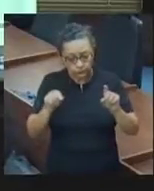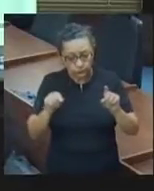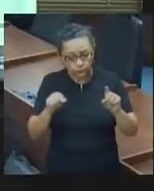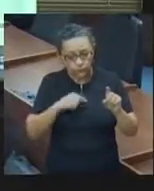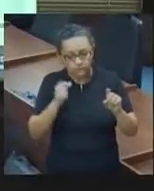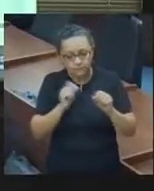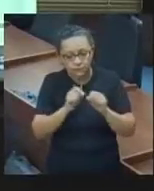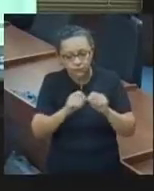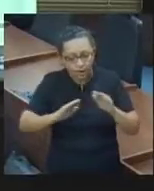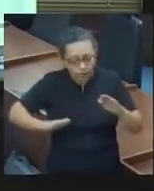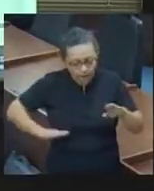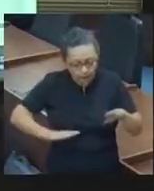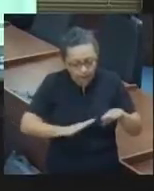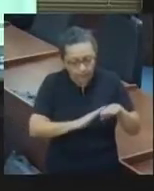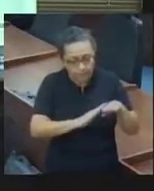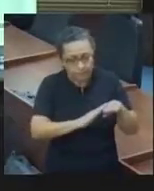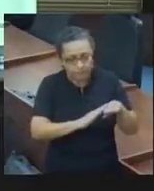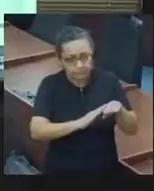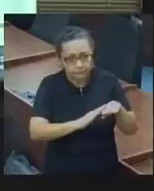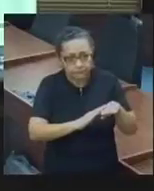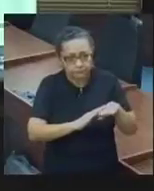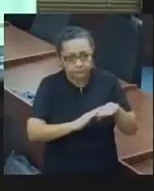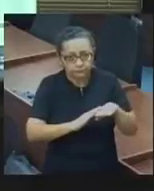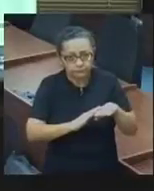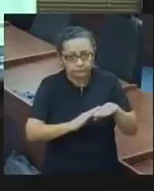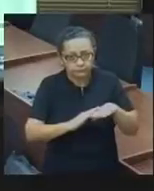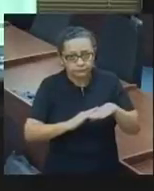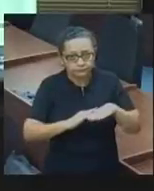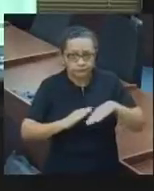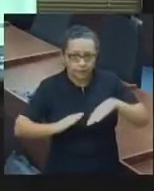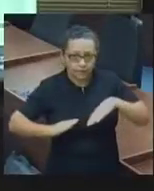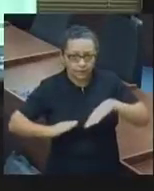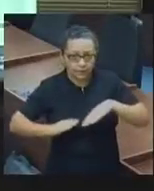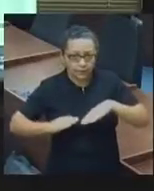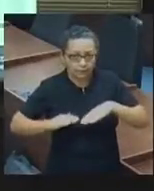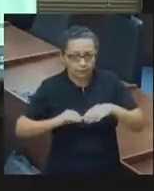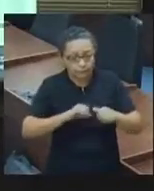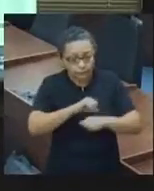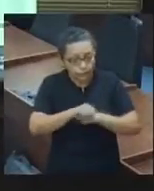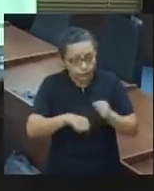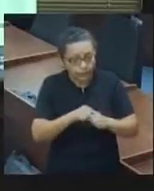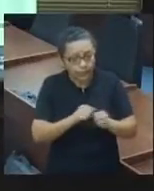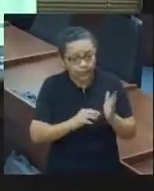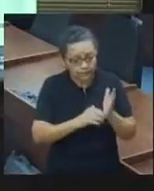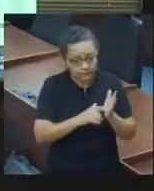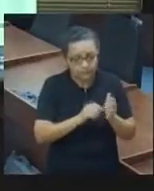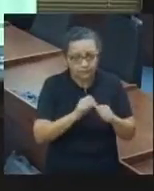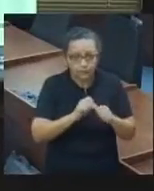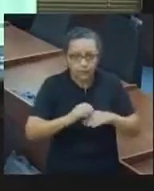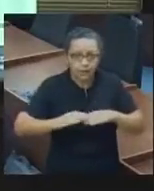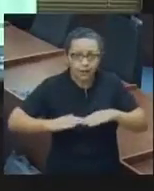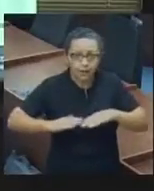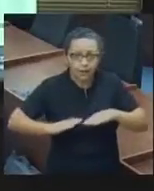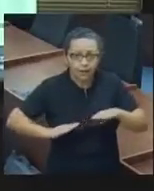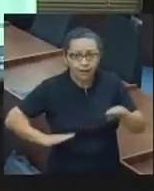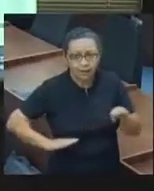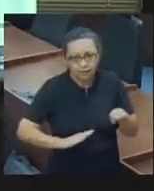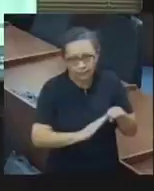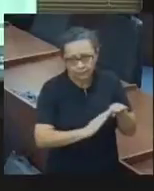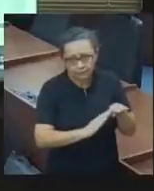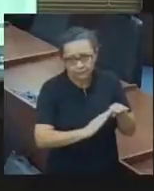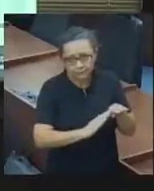rampa uma transformação nessa escala em que é feita uma rampa com uma certa inclinação